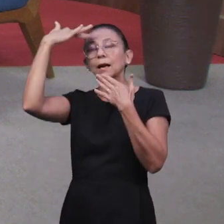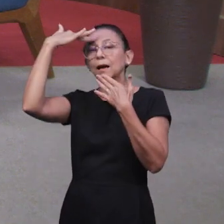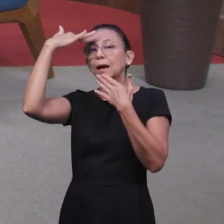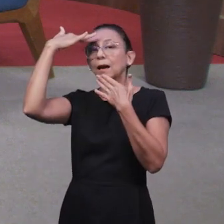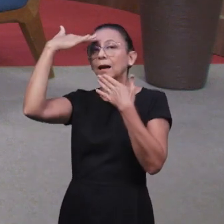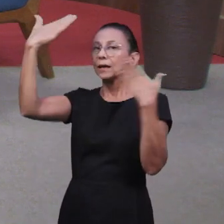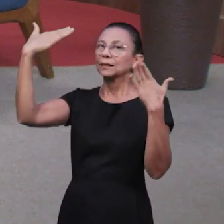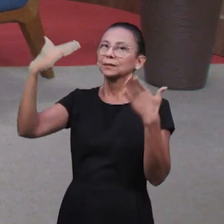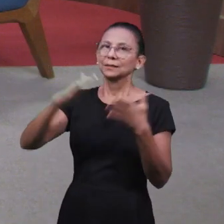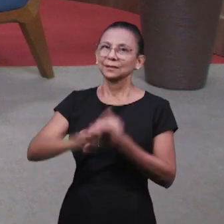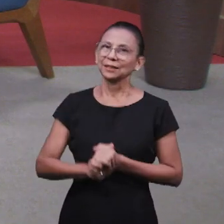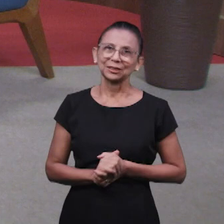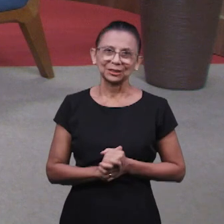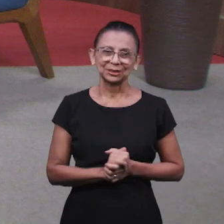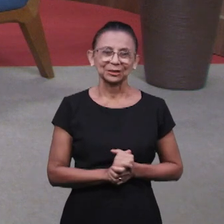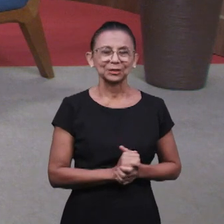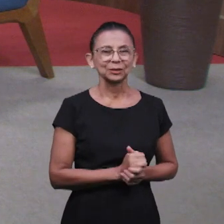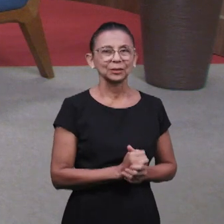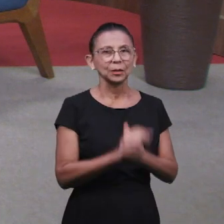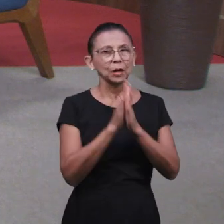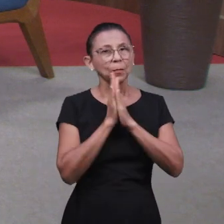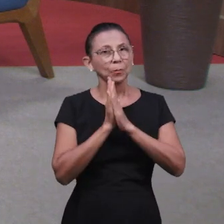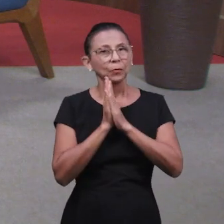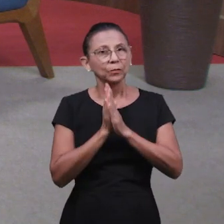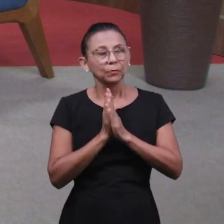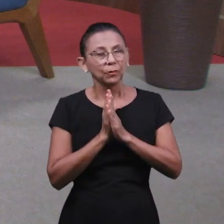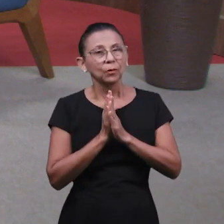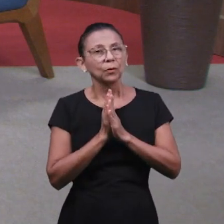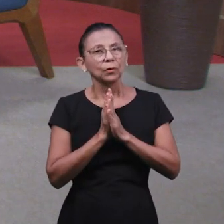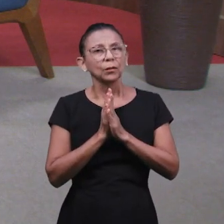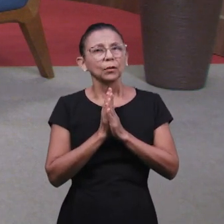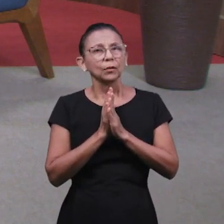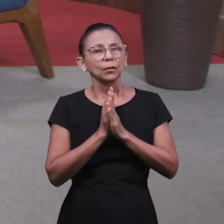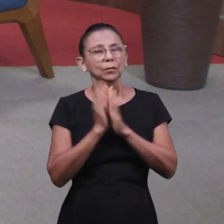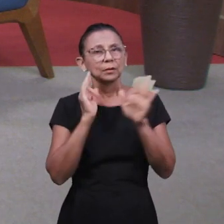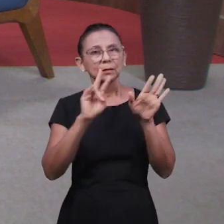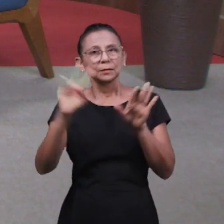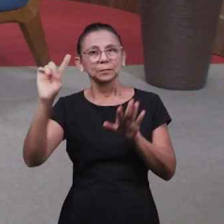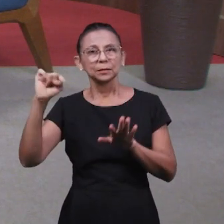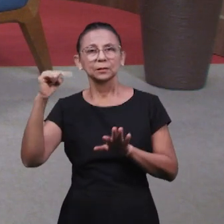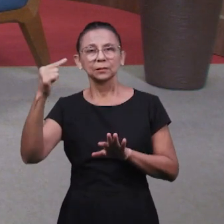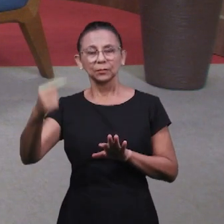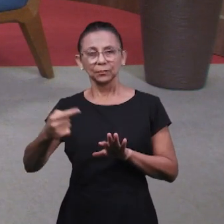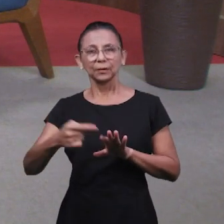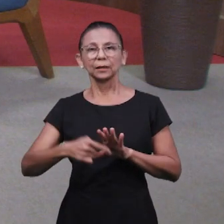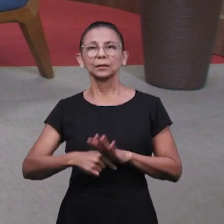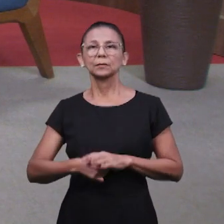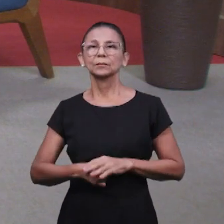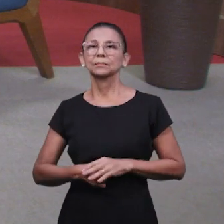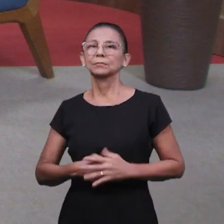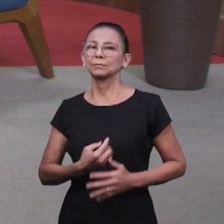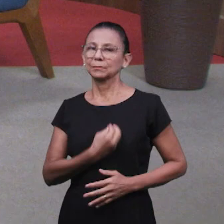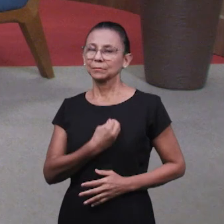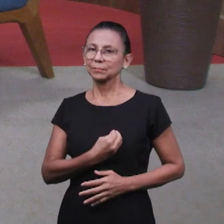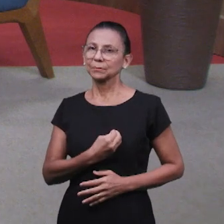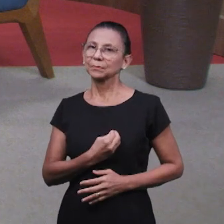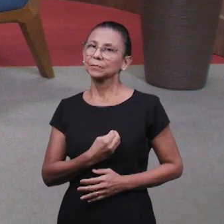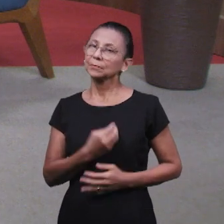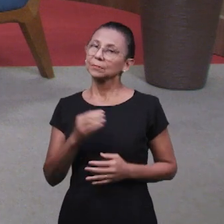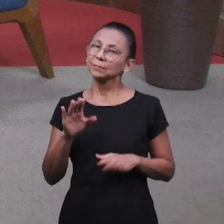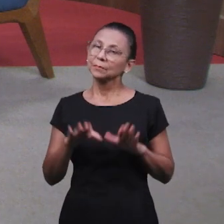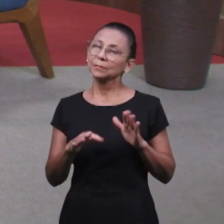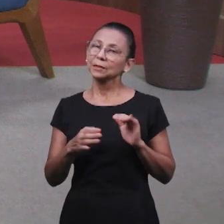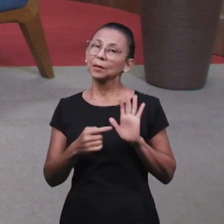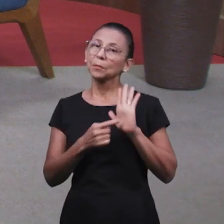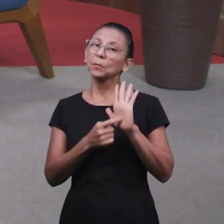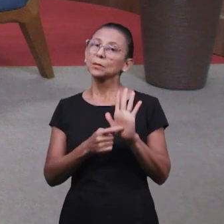São Paulo, a quem eu agradeço agora por terem participado. E não deixe você de participar. Semana que vem poderemos estar aqui